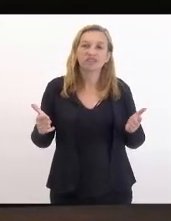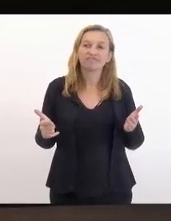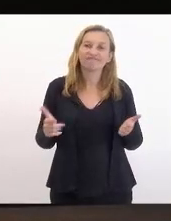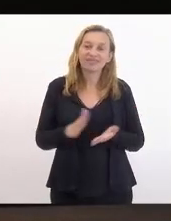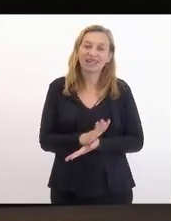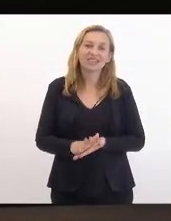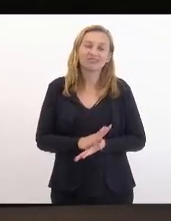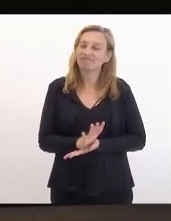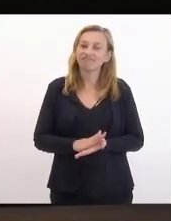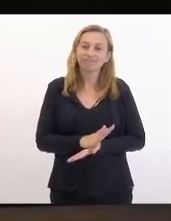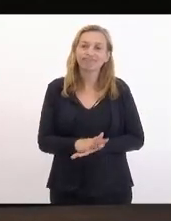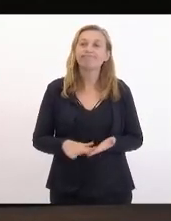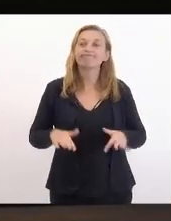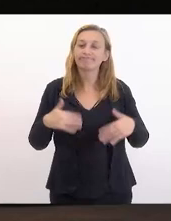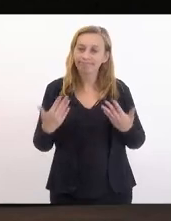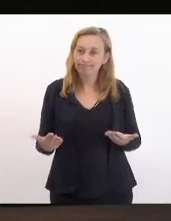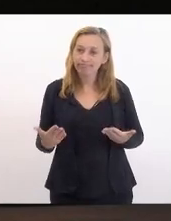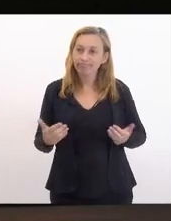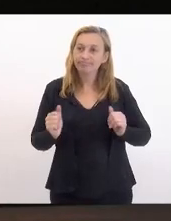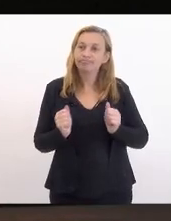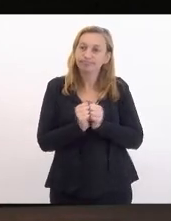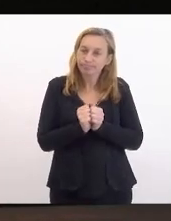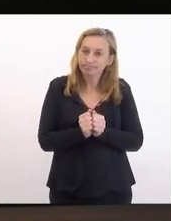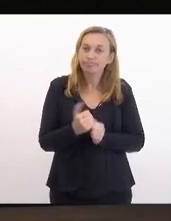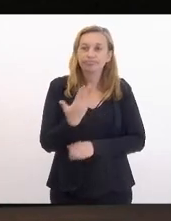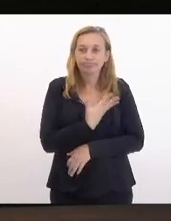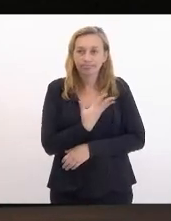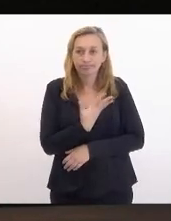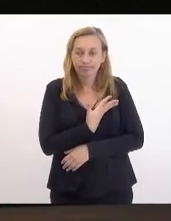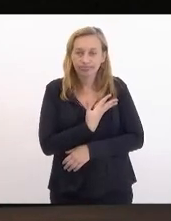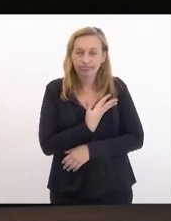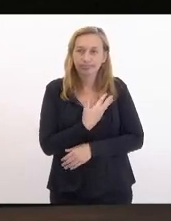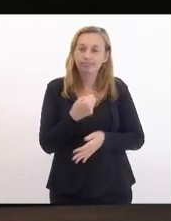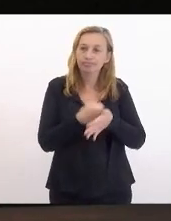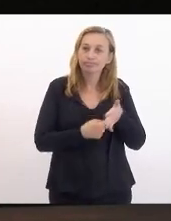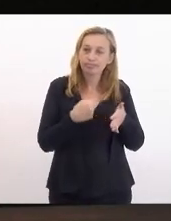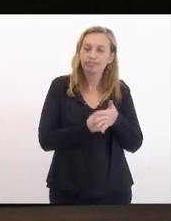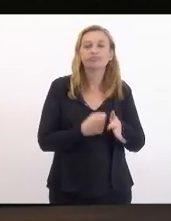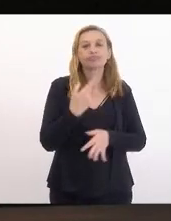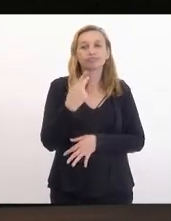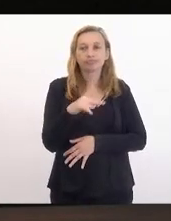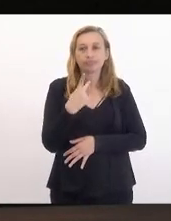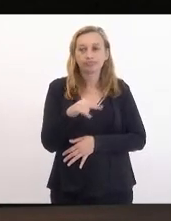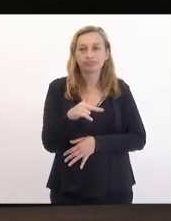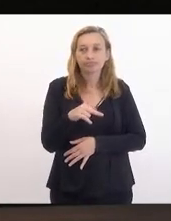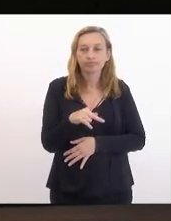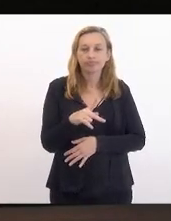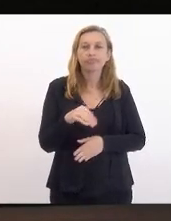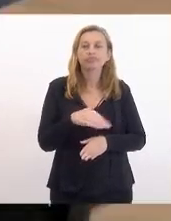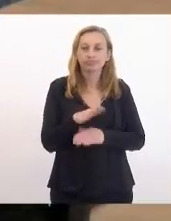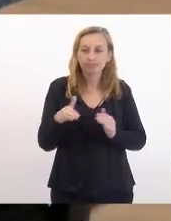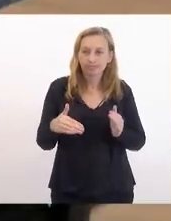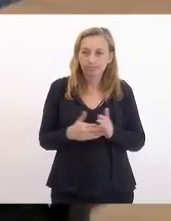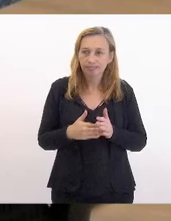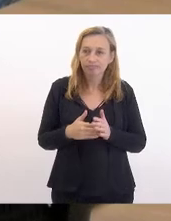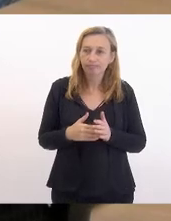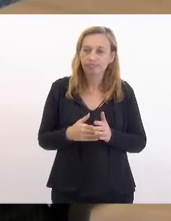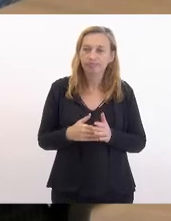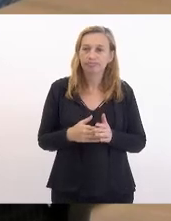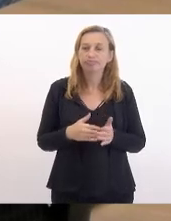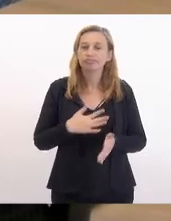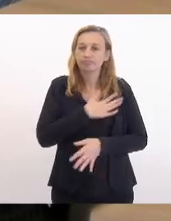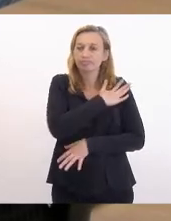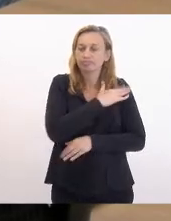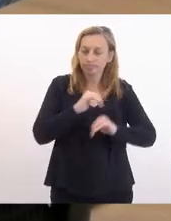praticamente nada então estou junto com o nosso colega nessa luta sua pela sua de toda a classe dos